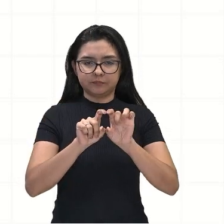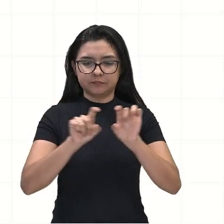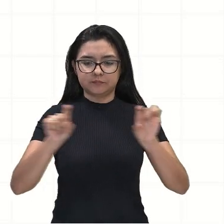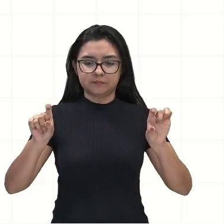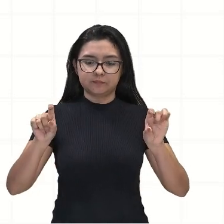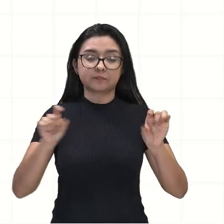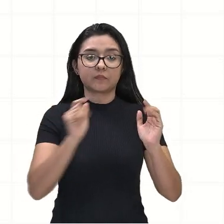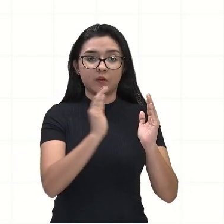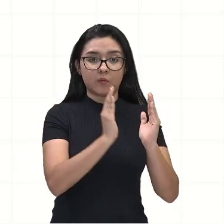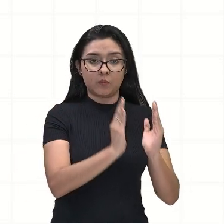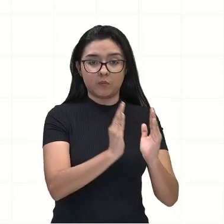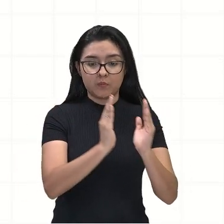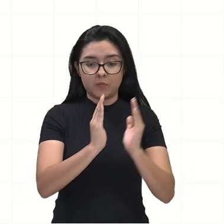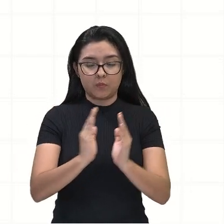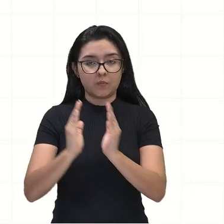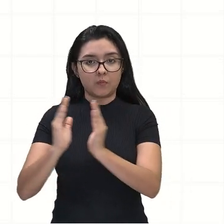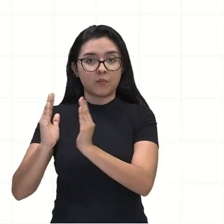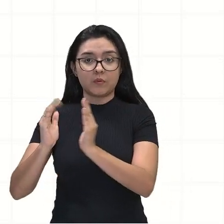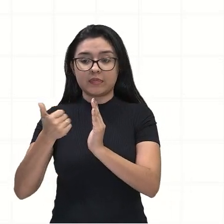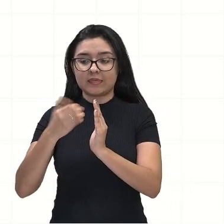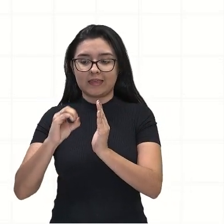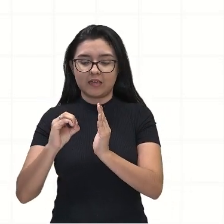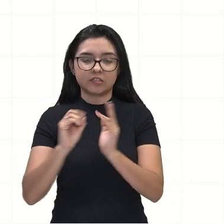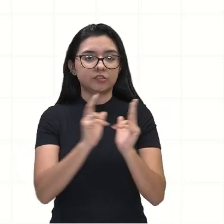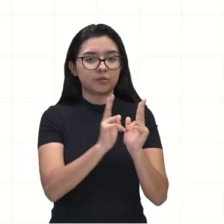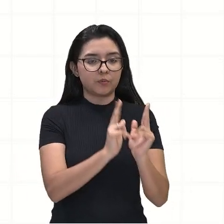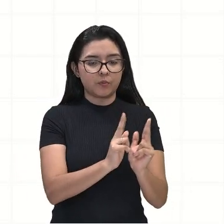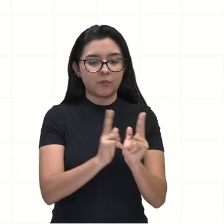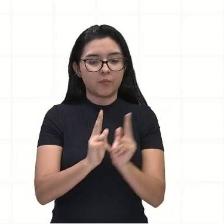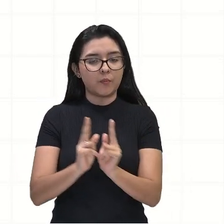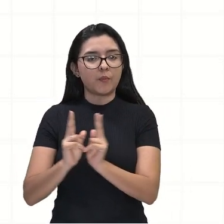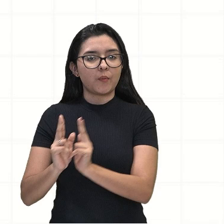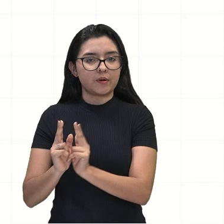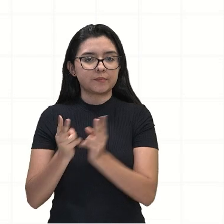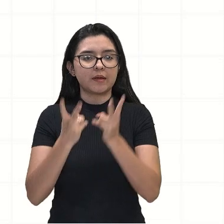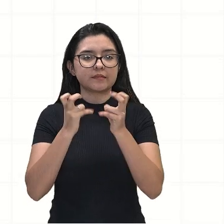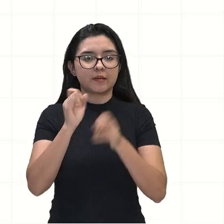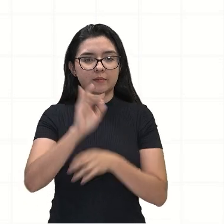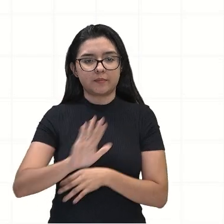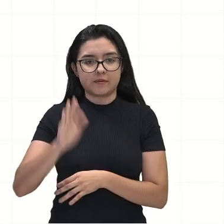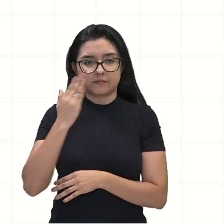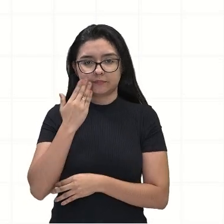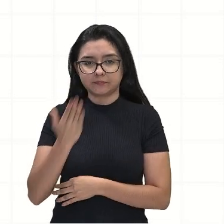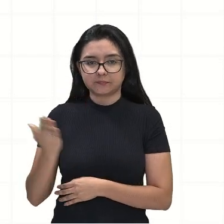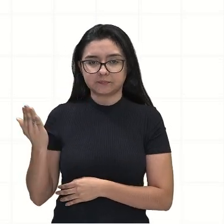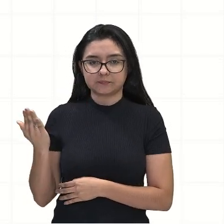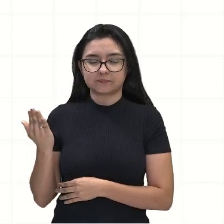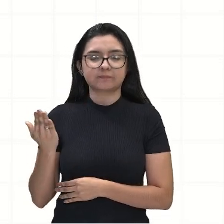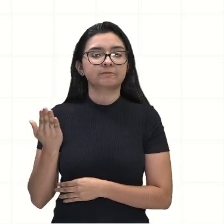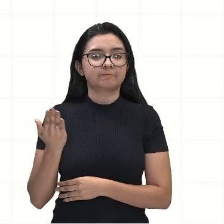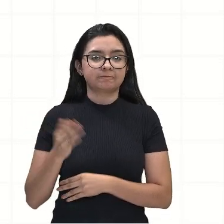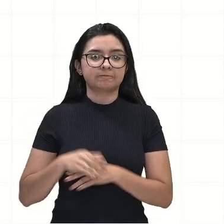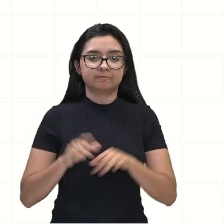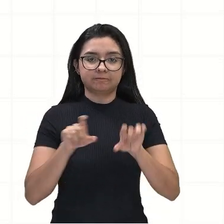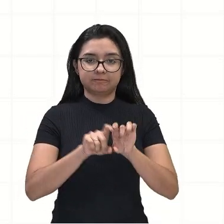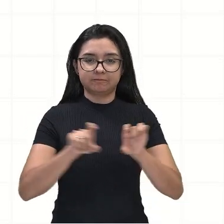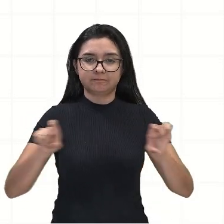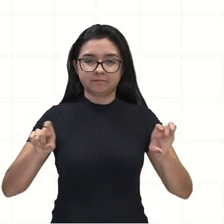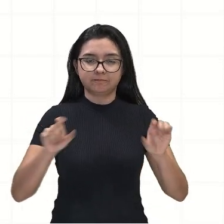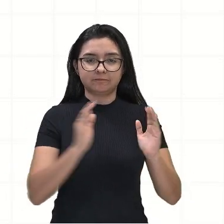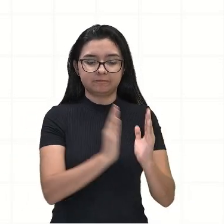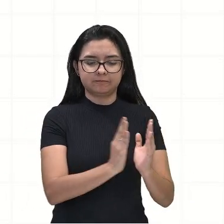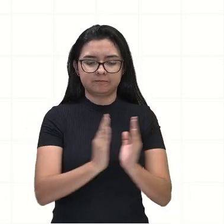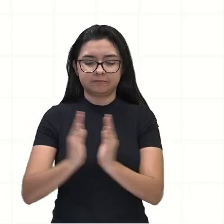partes, em especial iguais, tá bom? Como você tem aqui na imagem. Imagine uma barra dividida em 10 partes. Se